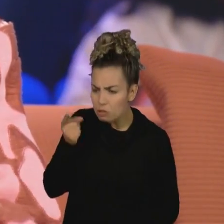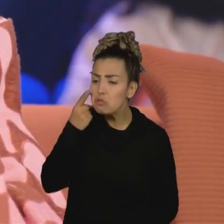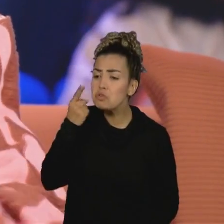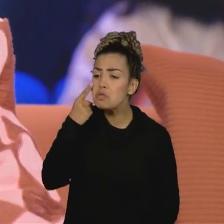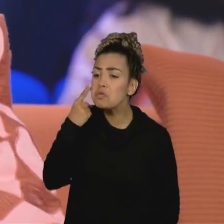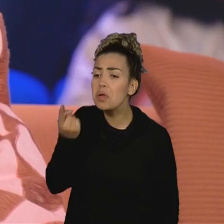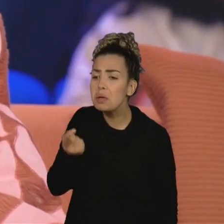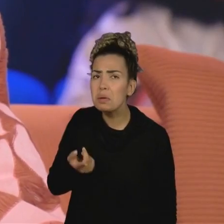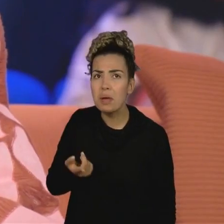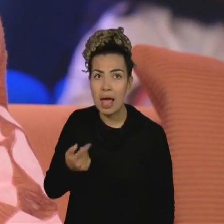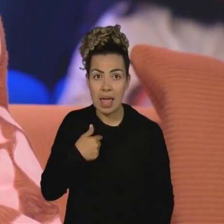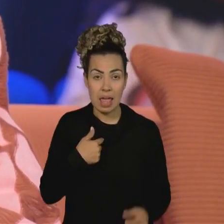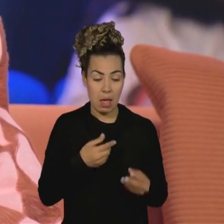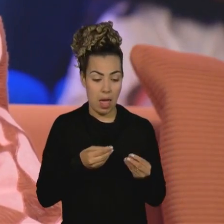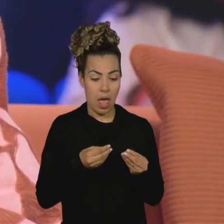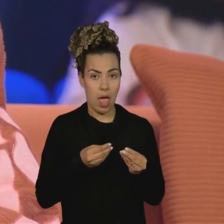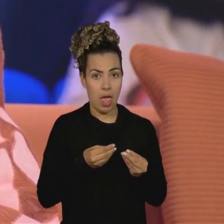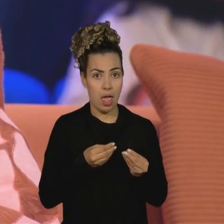assim, né?